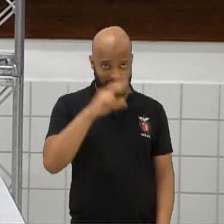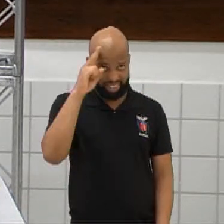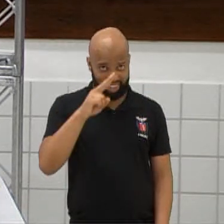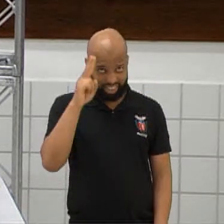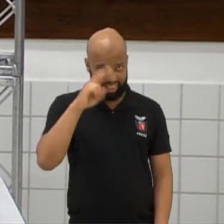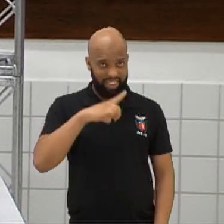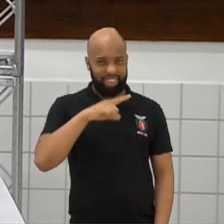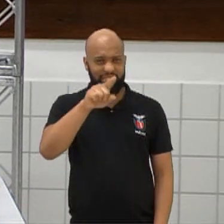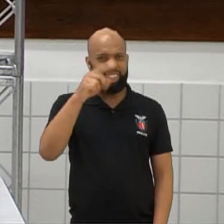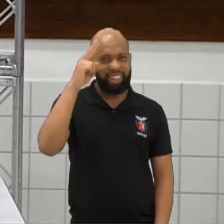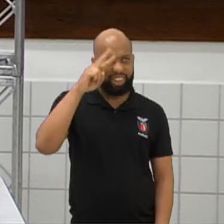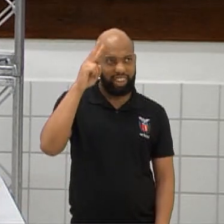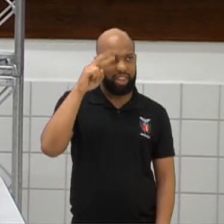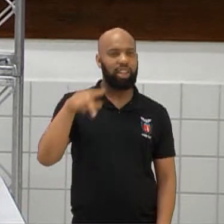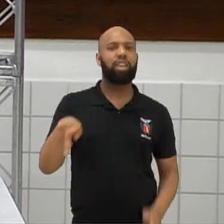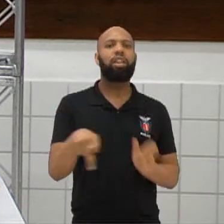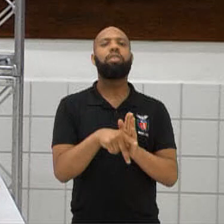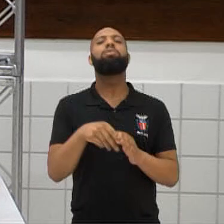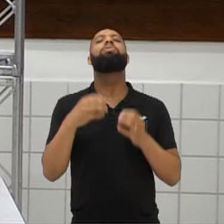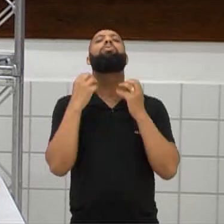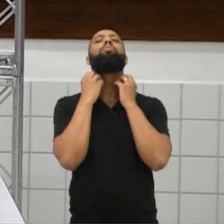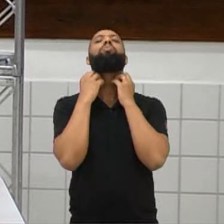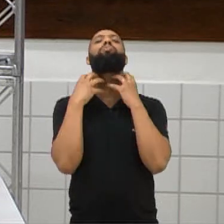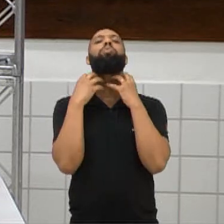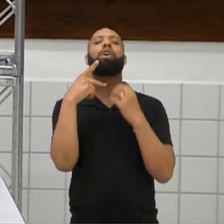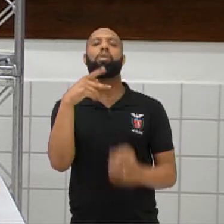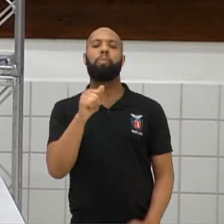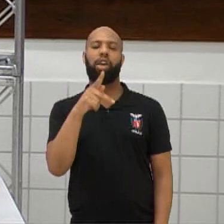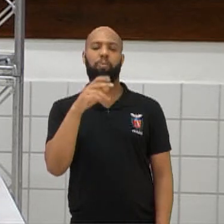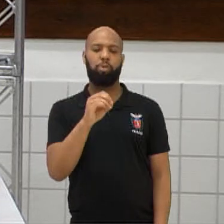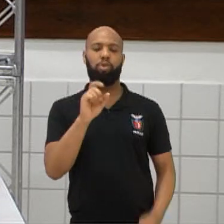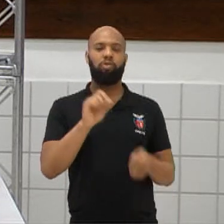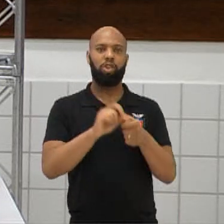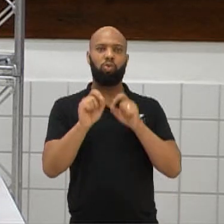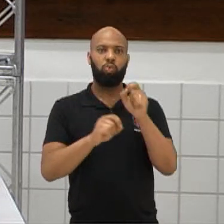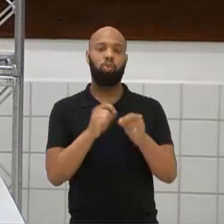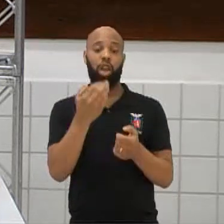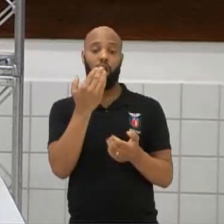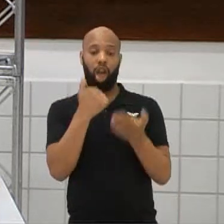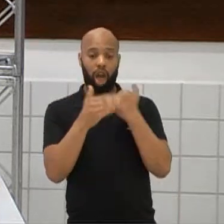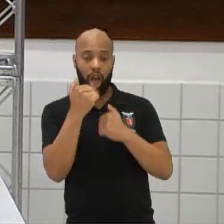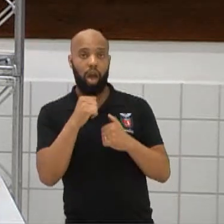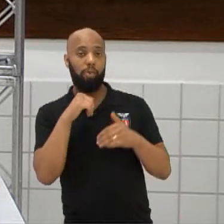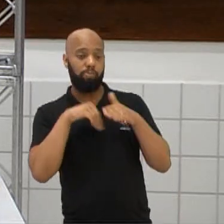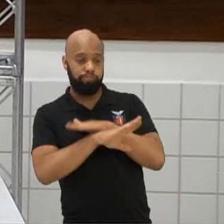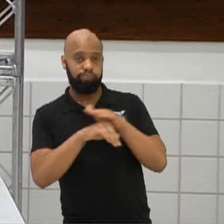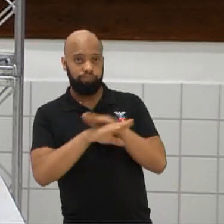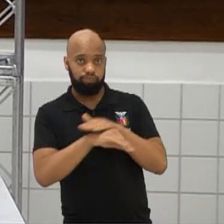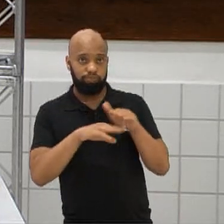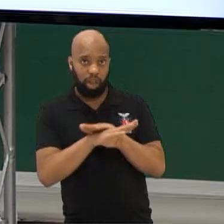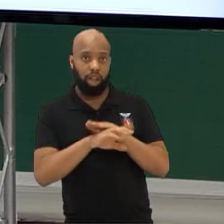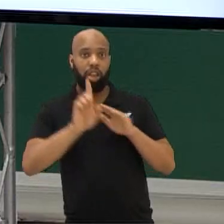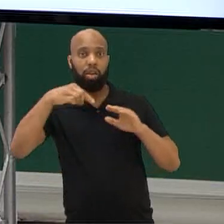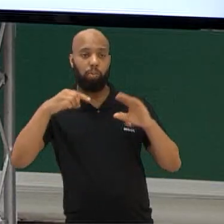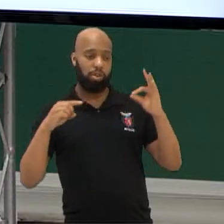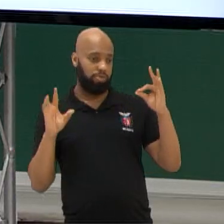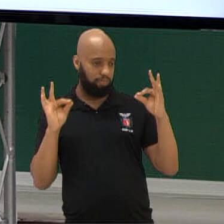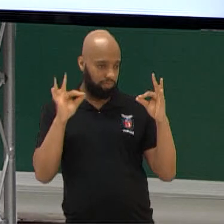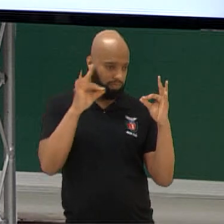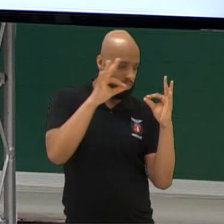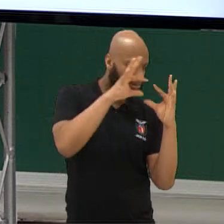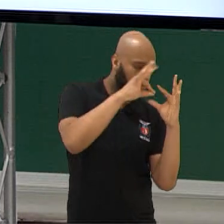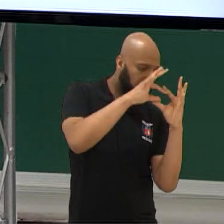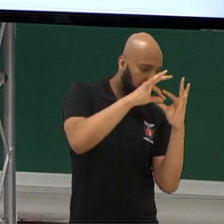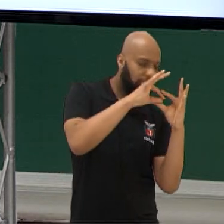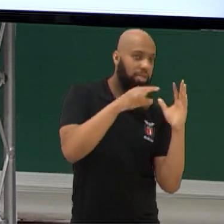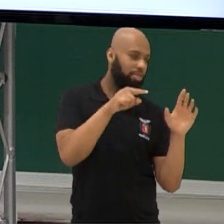Muito bem, quem já lembrou do papo, essa estrutura aí para poder fazer o armazenamento do alimento. Então, notem nessas figuras que eu estou mostrando